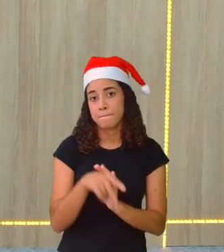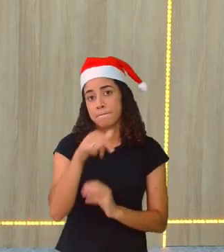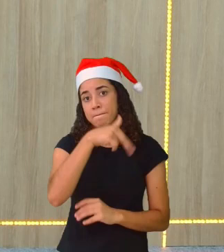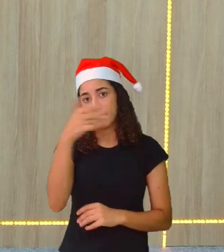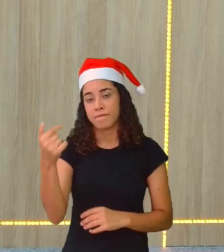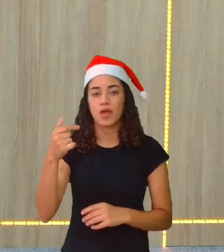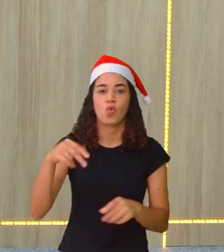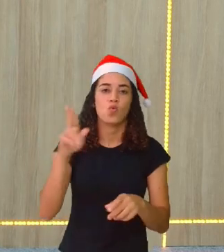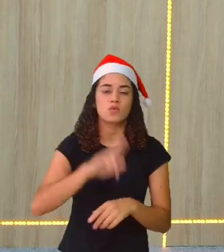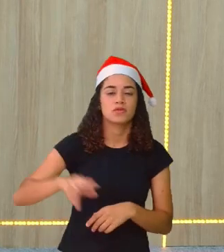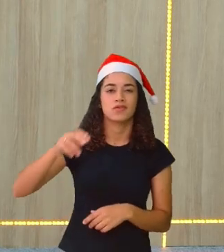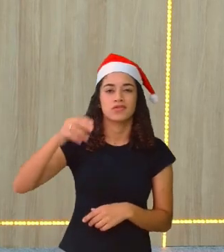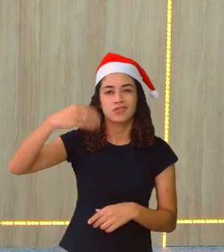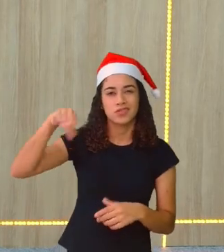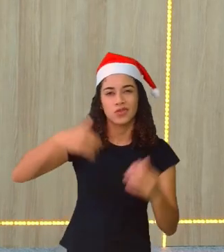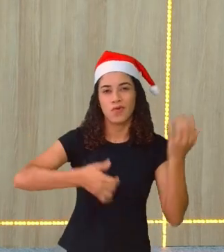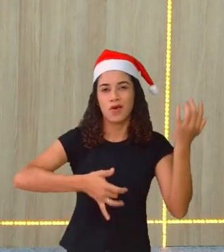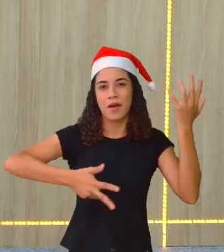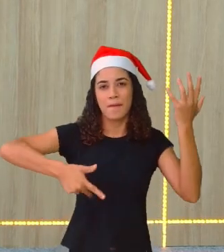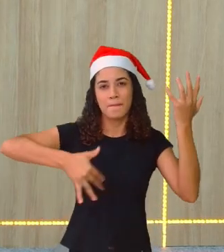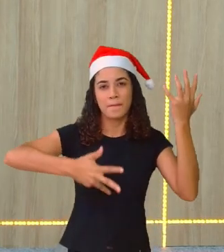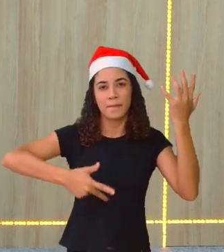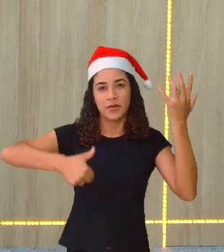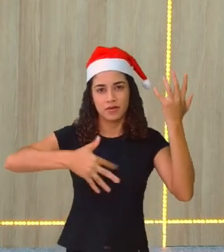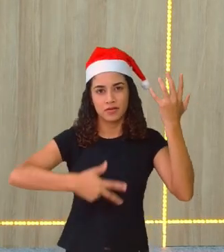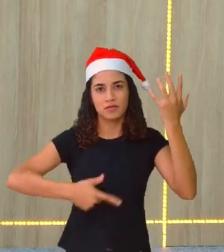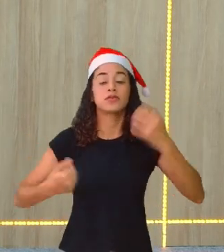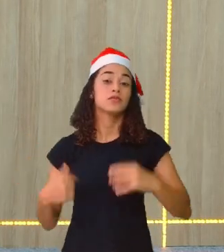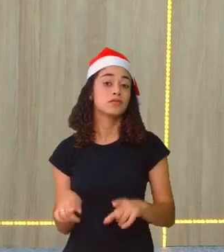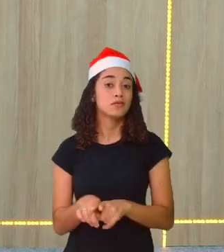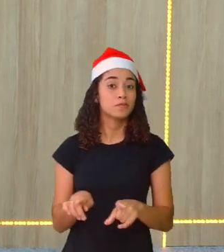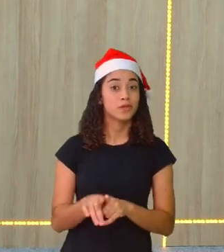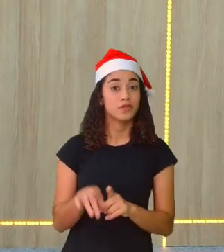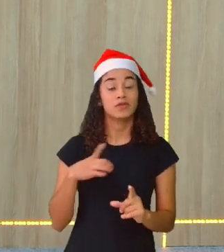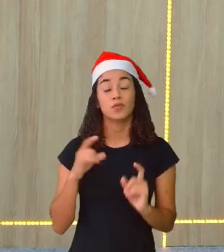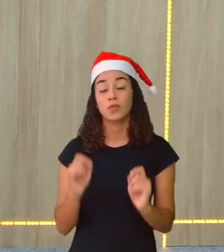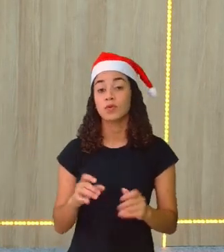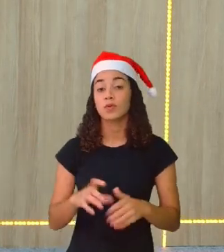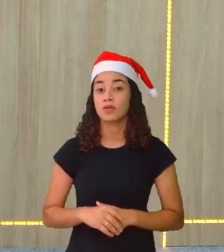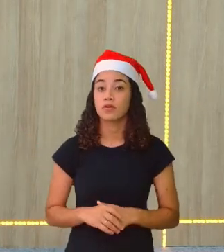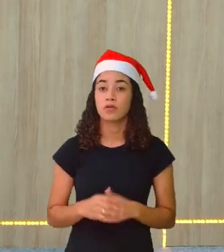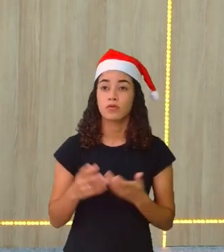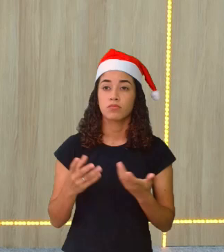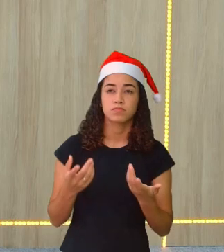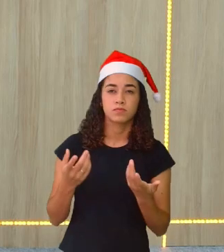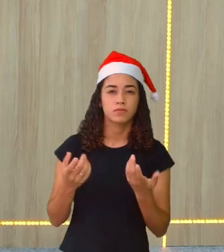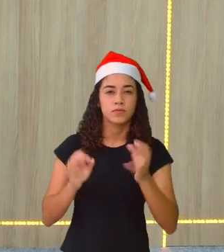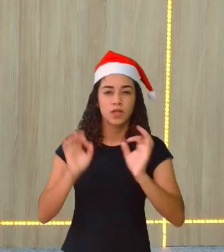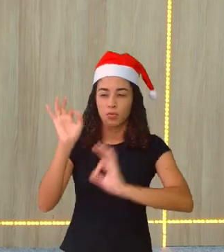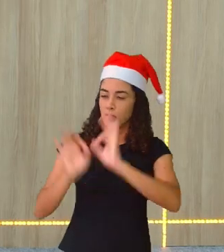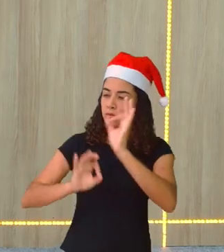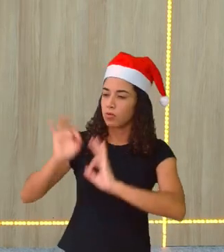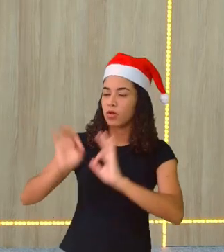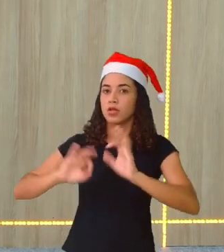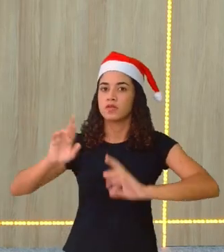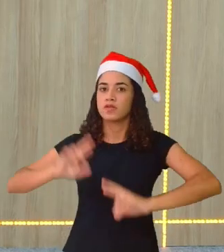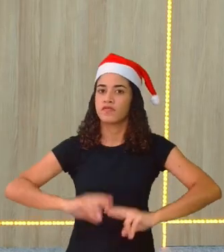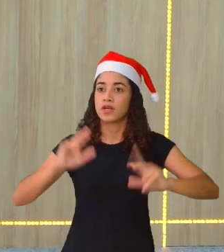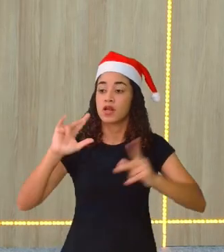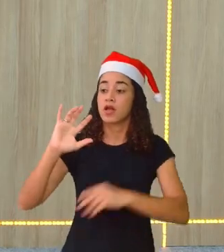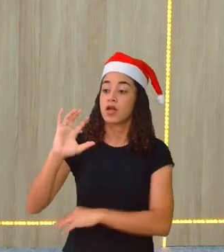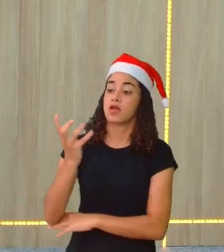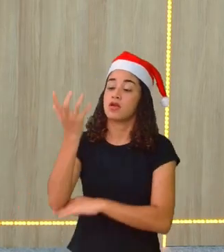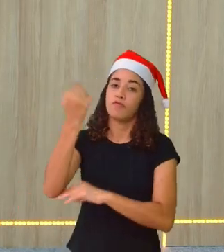sino, harpa, né? Então, nesse sentido, a gente tem toda uma decoração diferente, as árvores